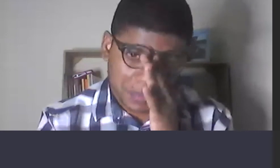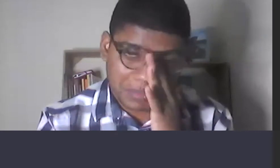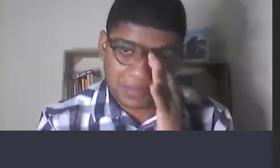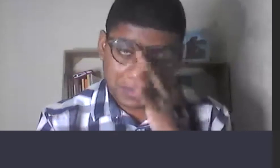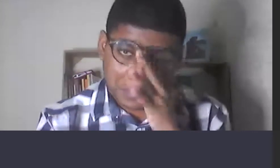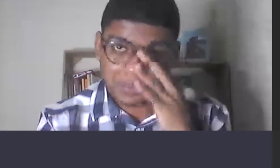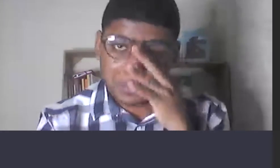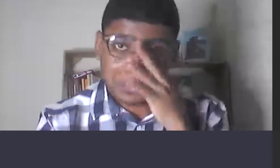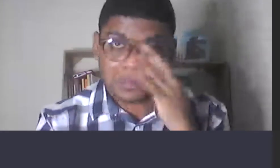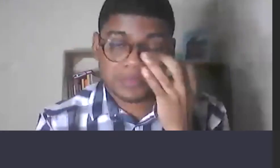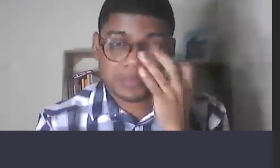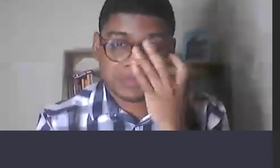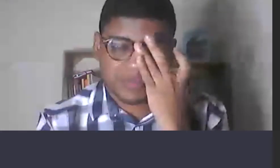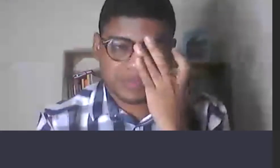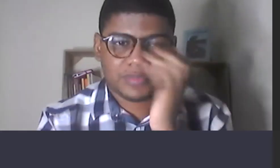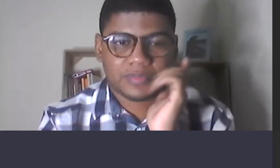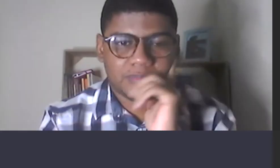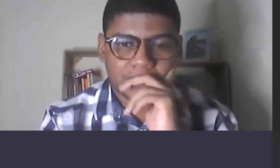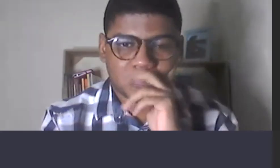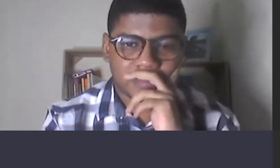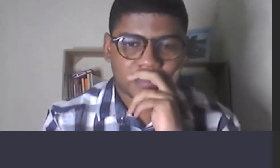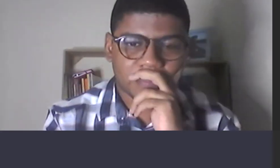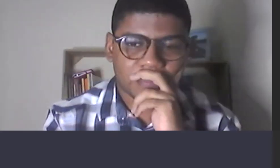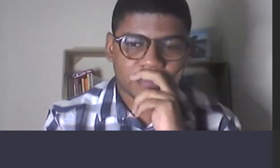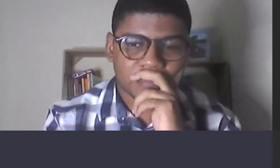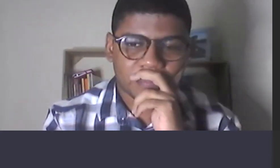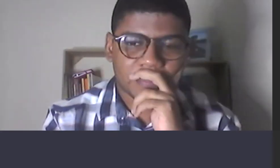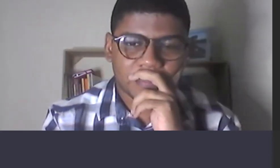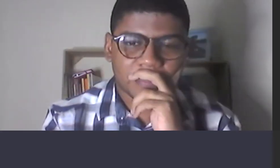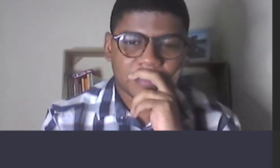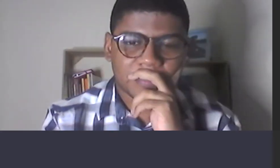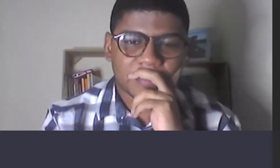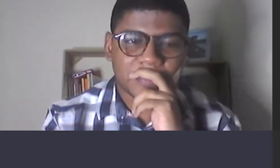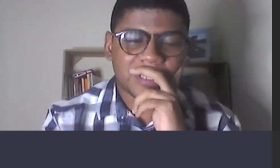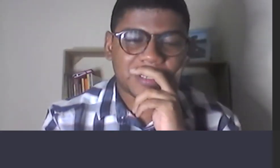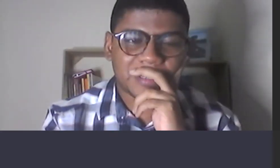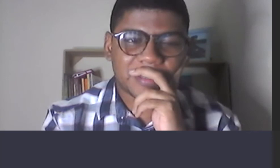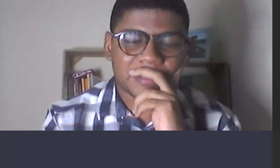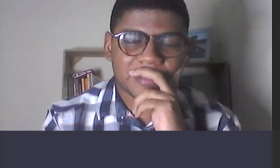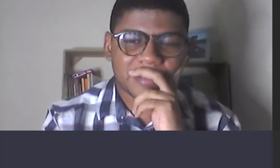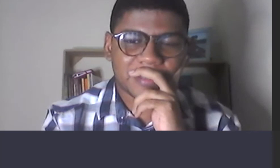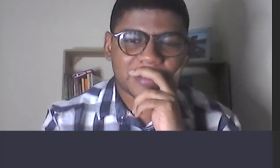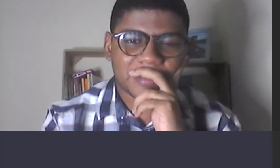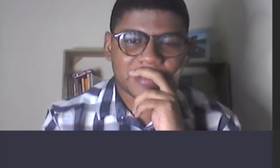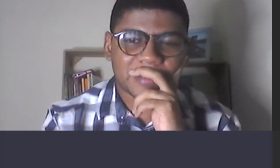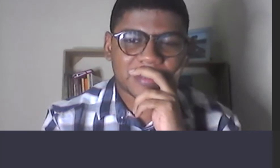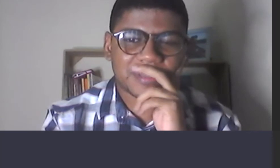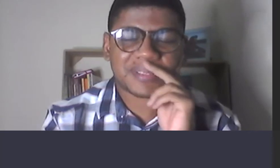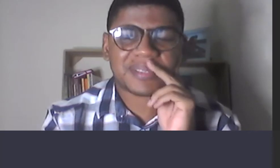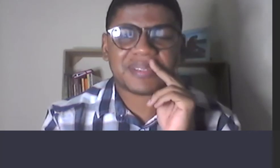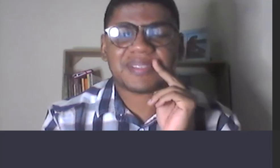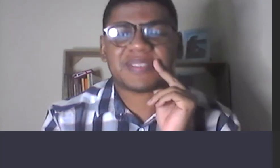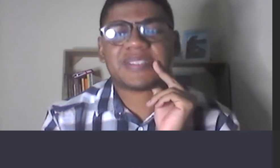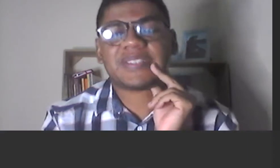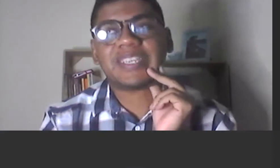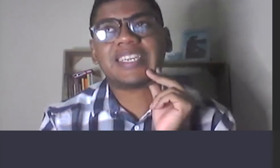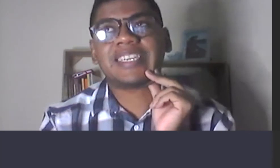estava com o semblante de dor, muita dor. E a moça ao lado dele estava tentando